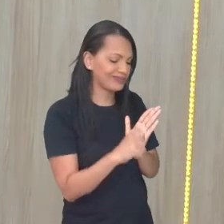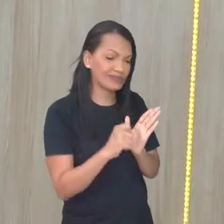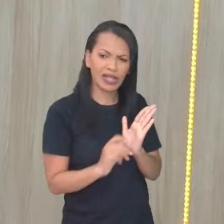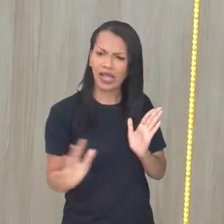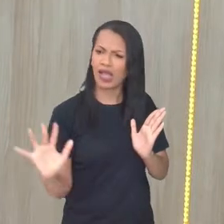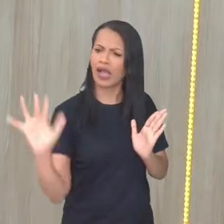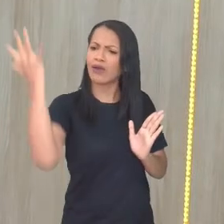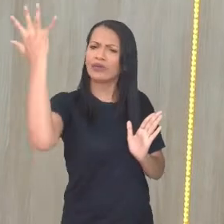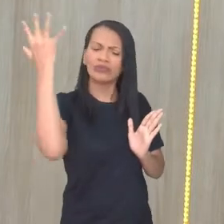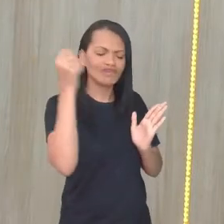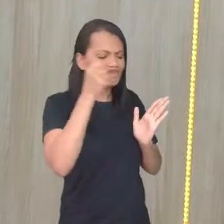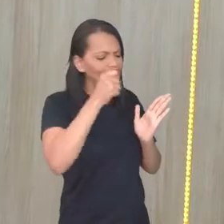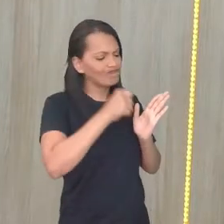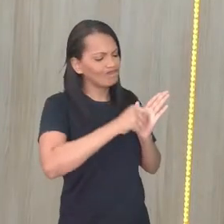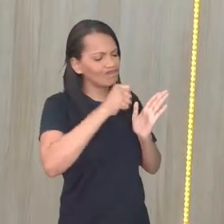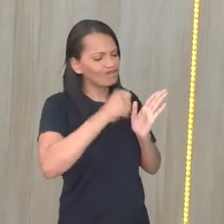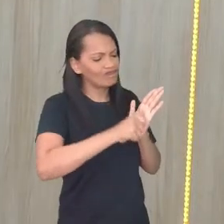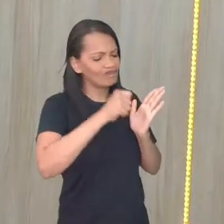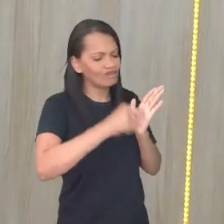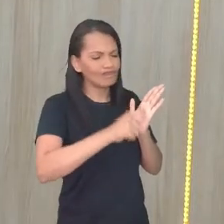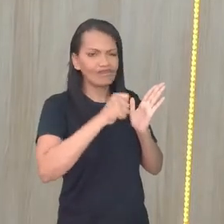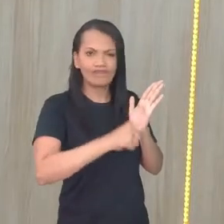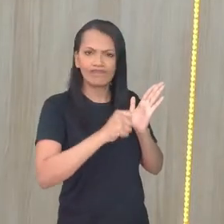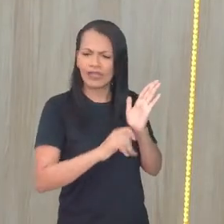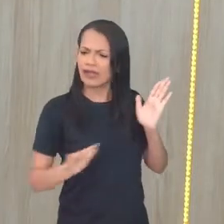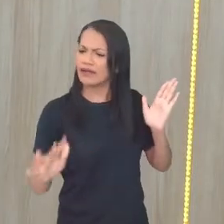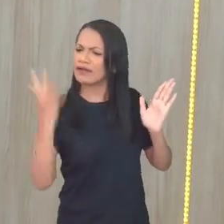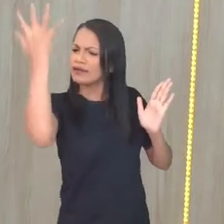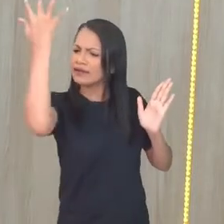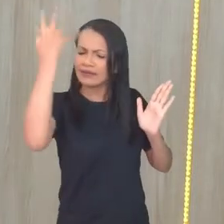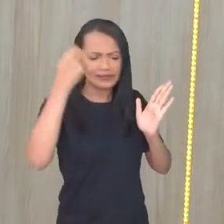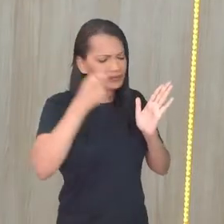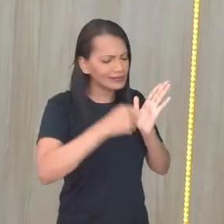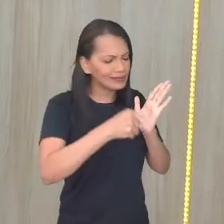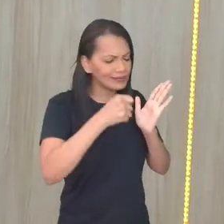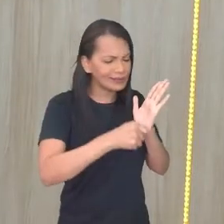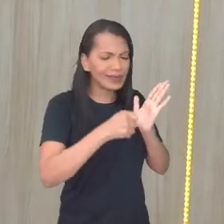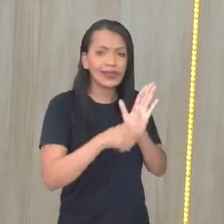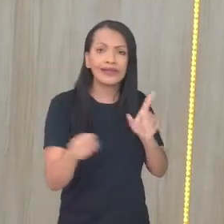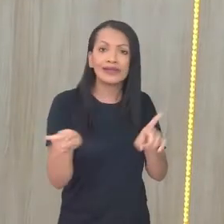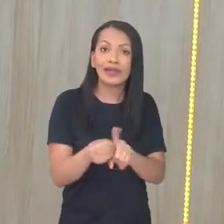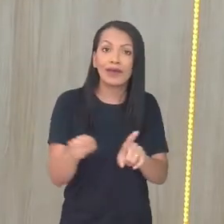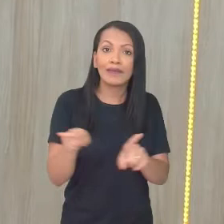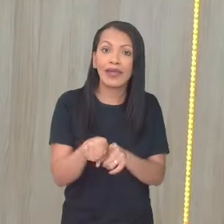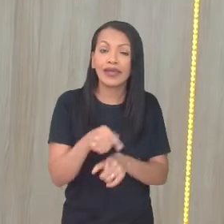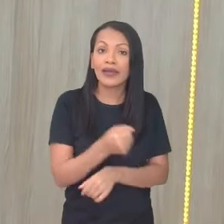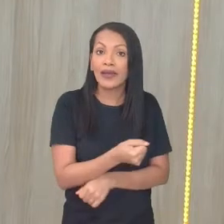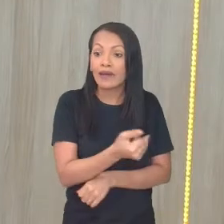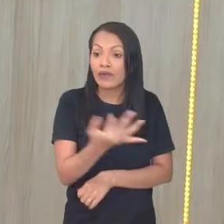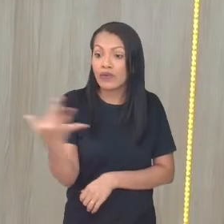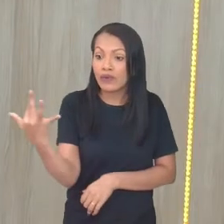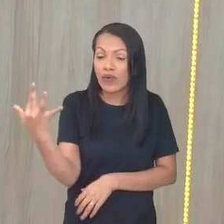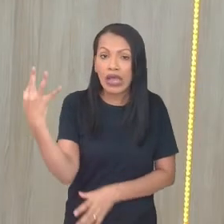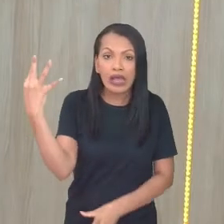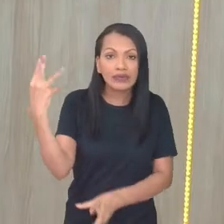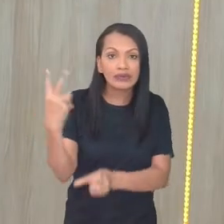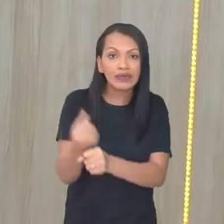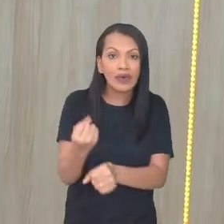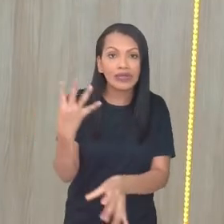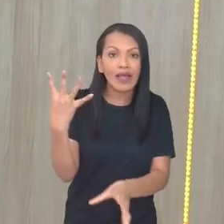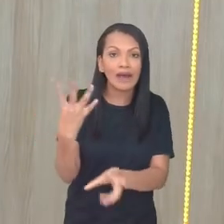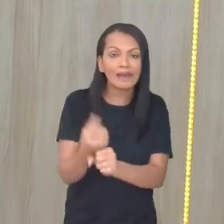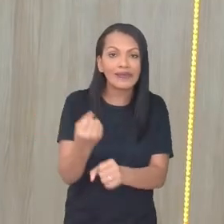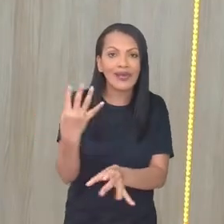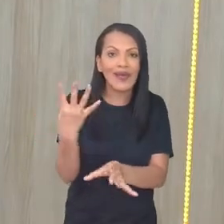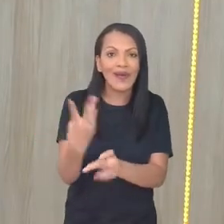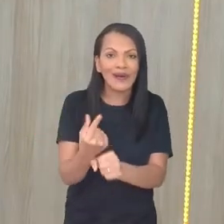momento. Principalmente, eles registravam, né, os serviços contábeis, ou seja, quanto foi coletado de